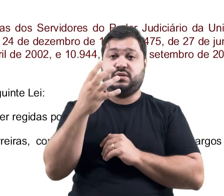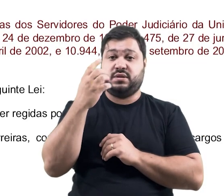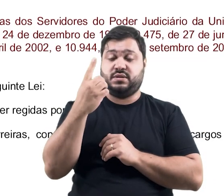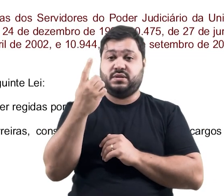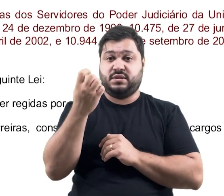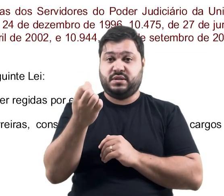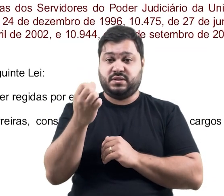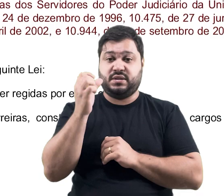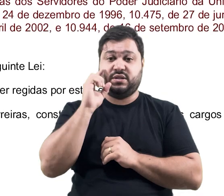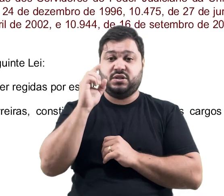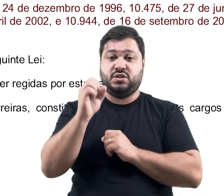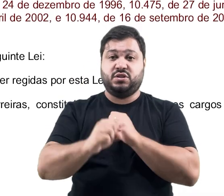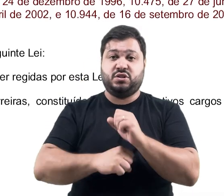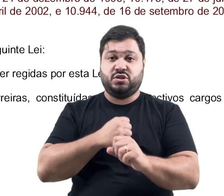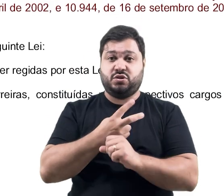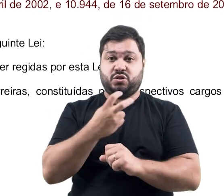Lei